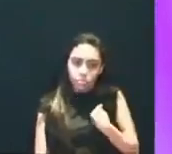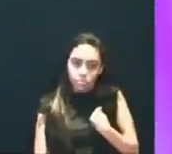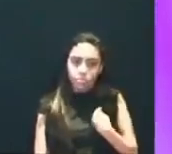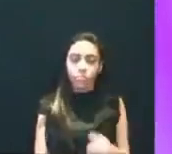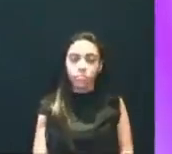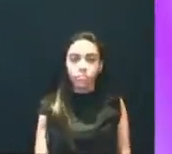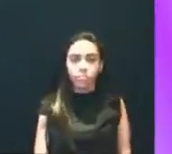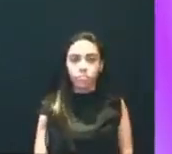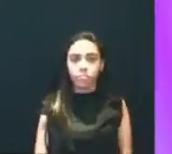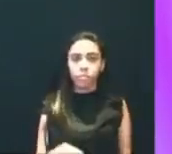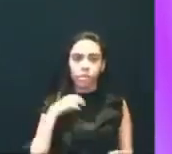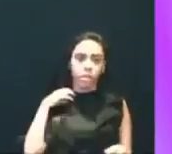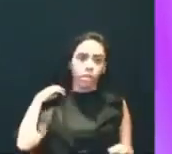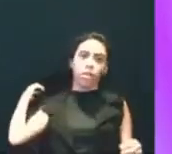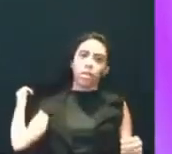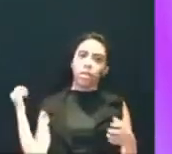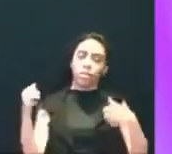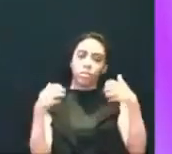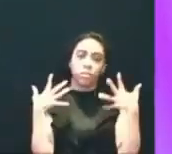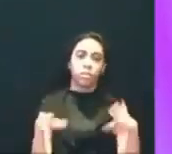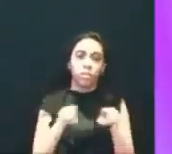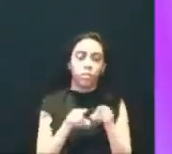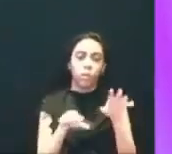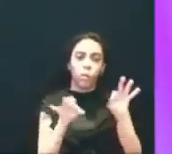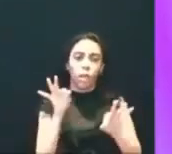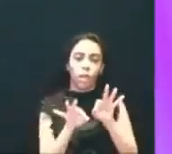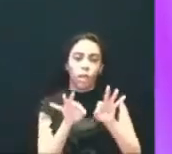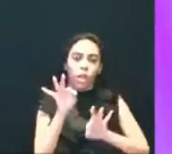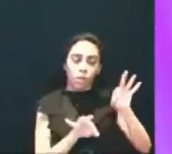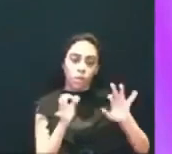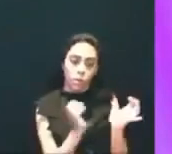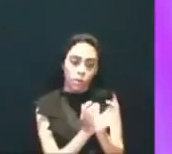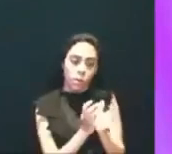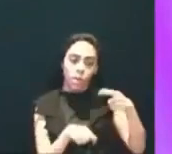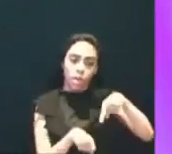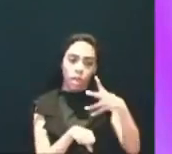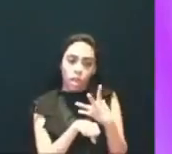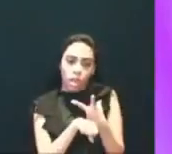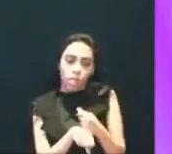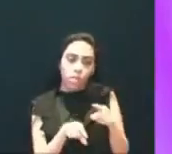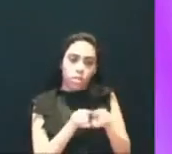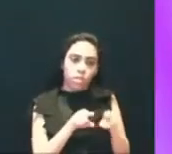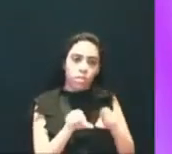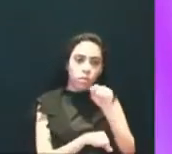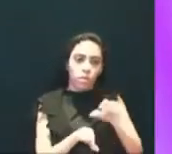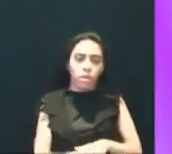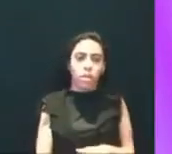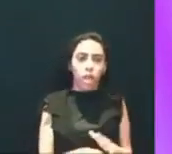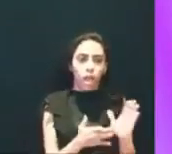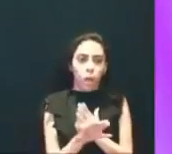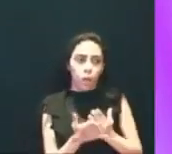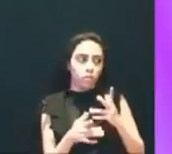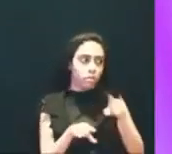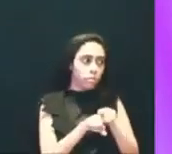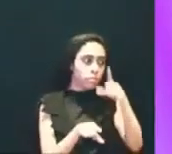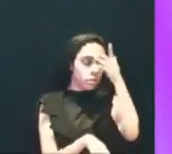presentes. Salientando a vocês que a equipe técnica que organiza esse evento, bem como os poucos convidados